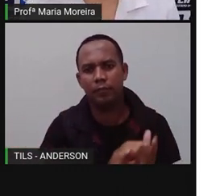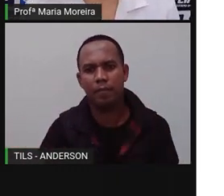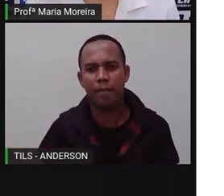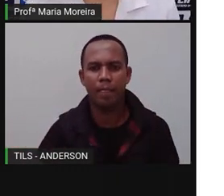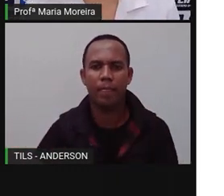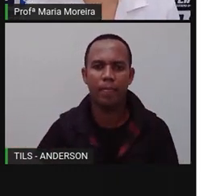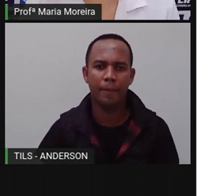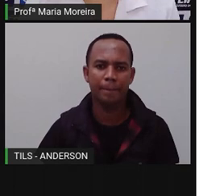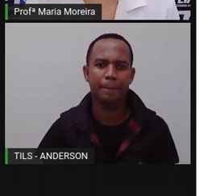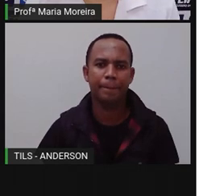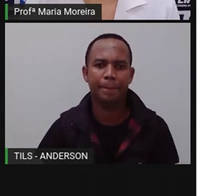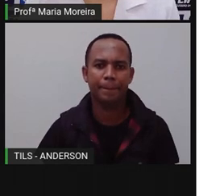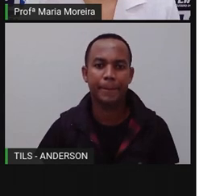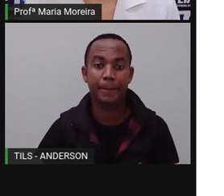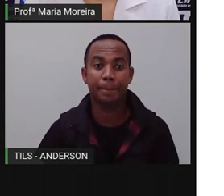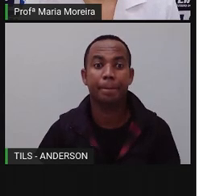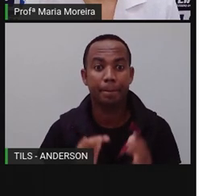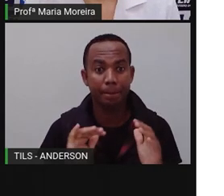tá?